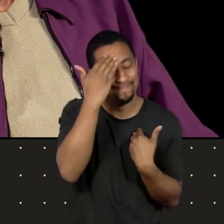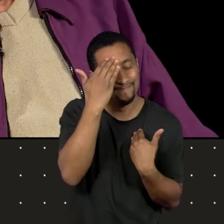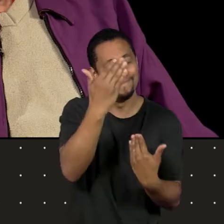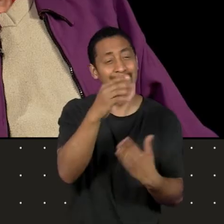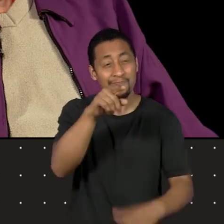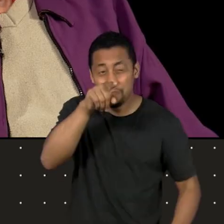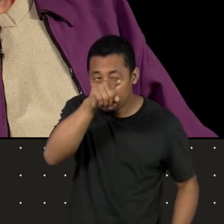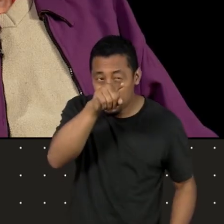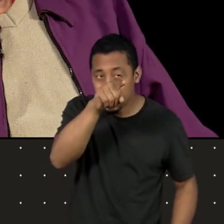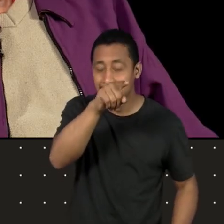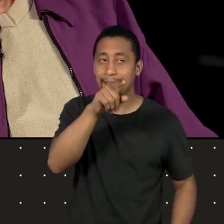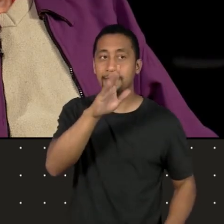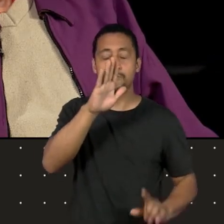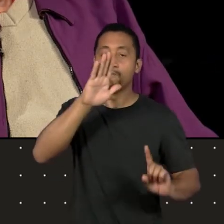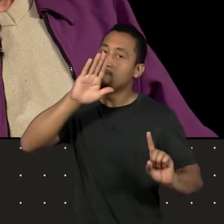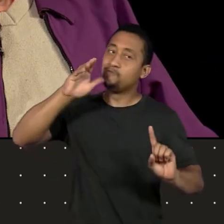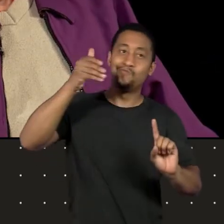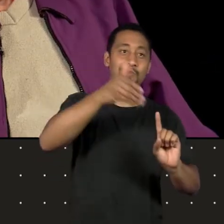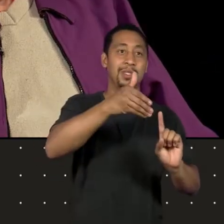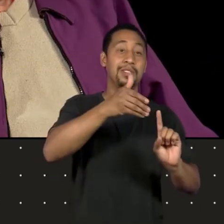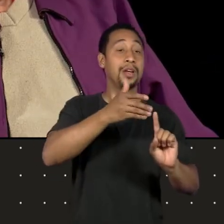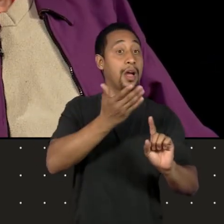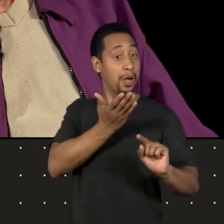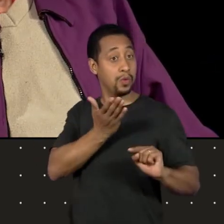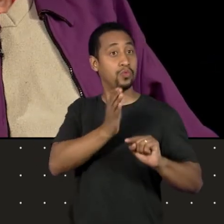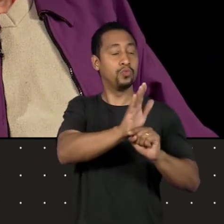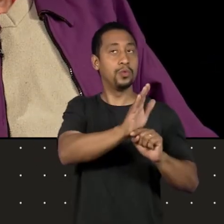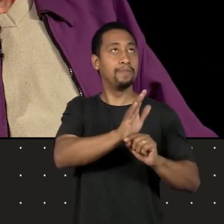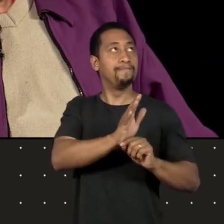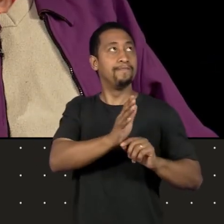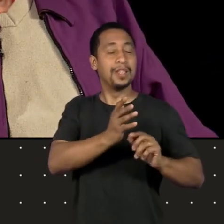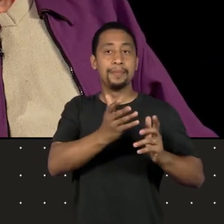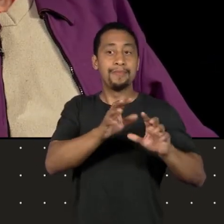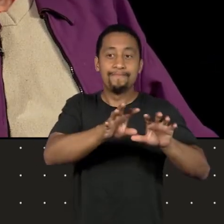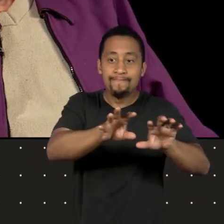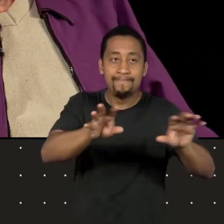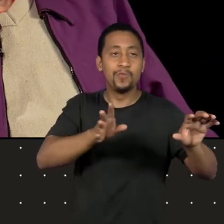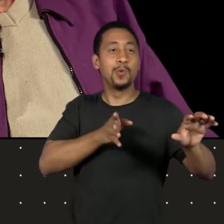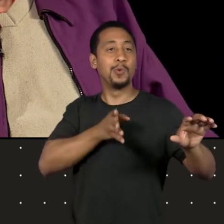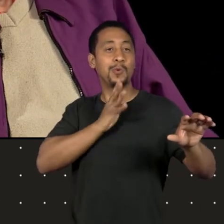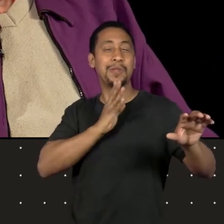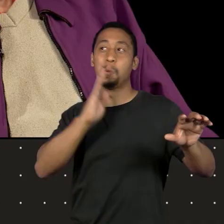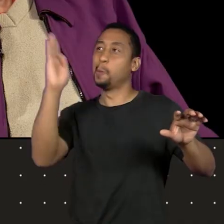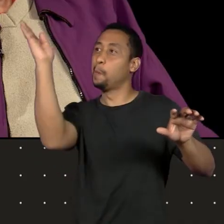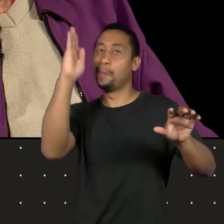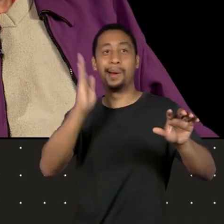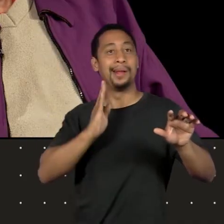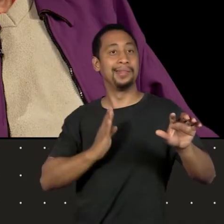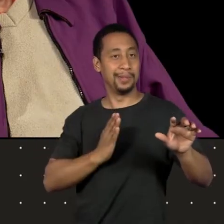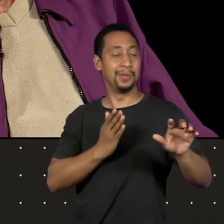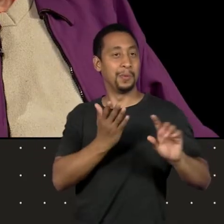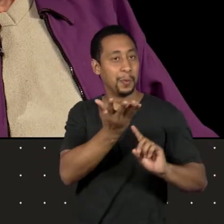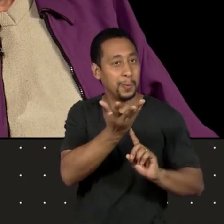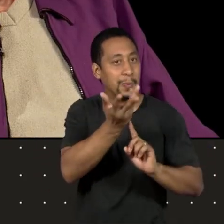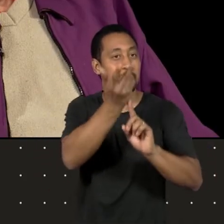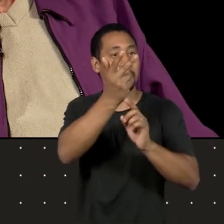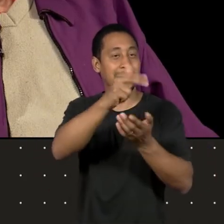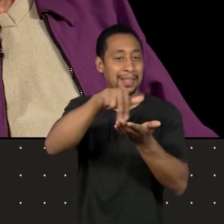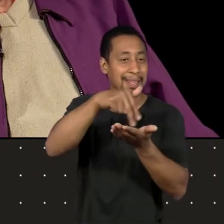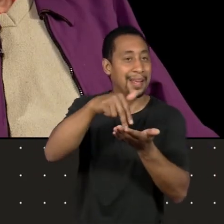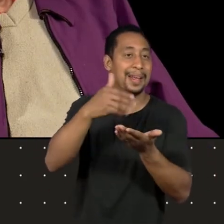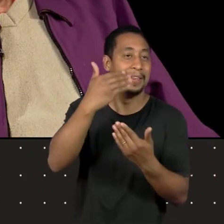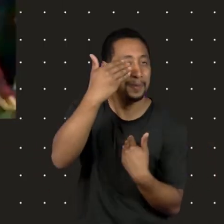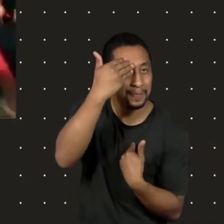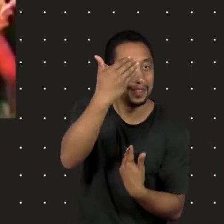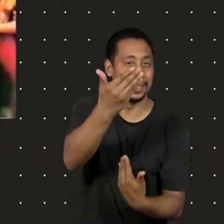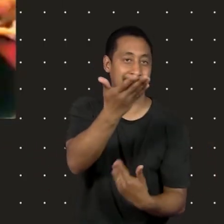ensinar a conhecer um pouco mais o Brasil, pela dança. pela sua arte. Obrigado, Décio.